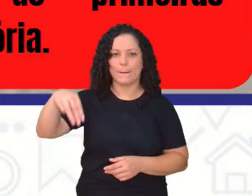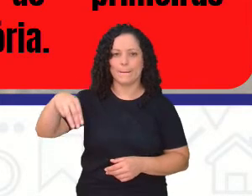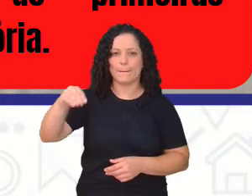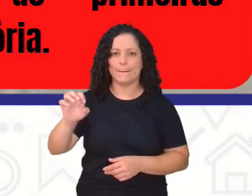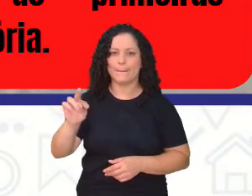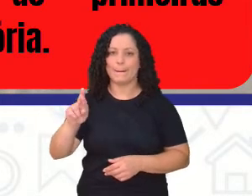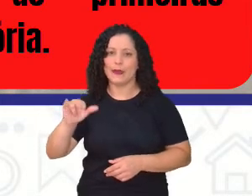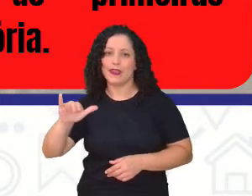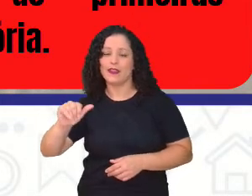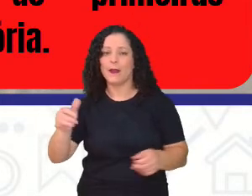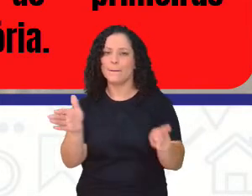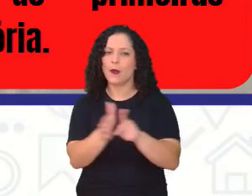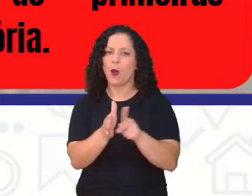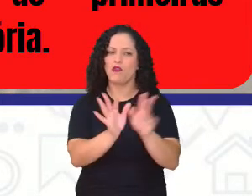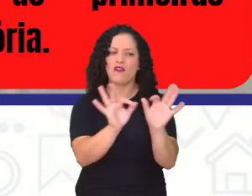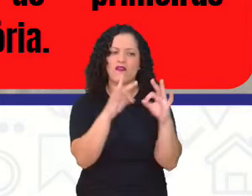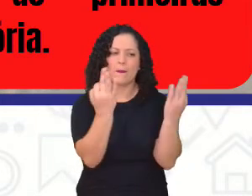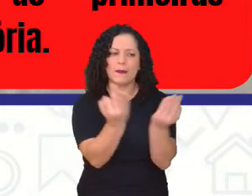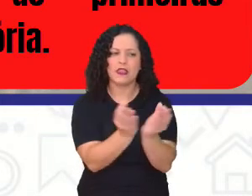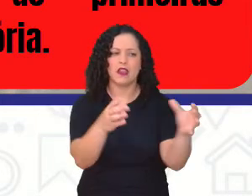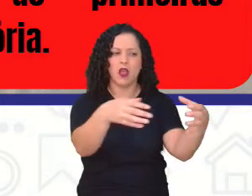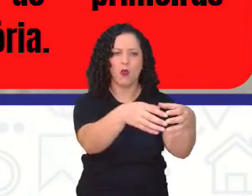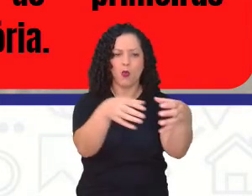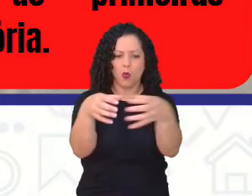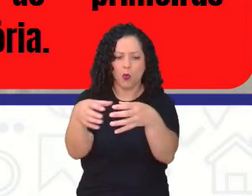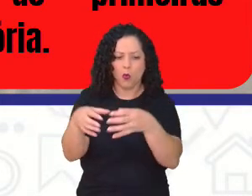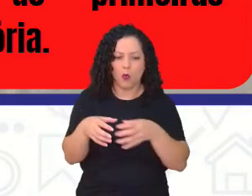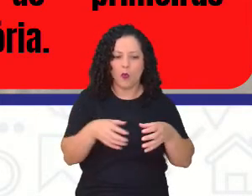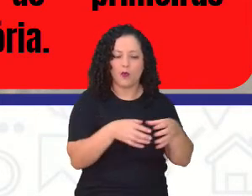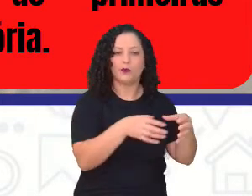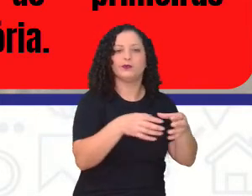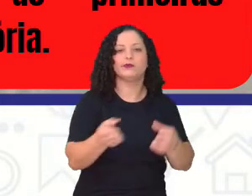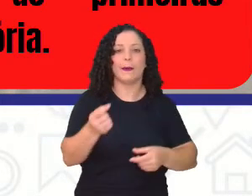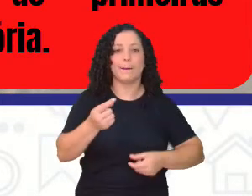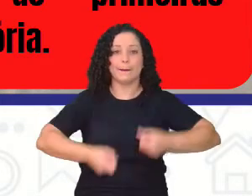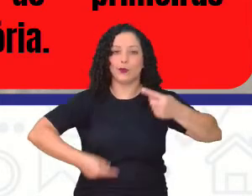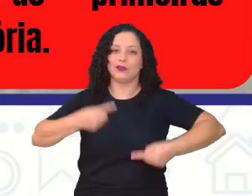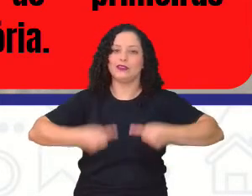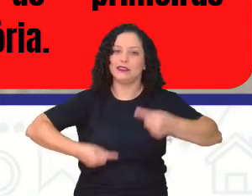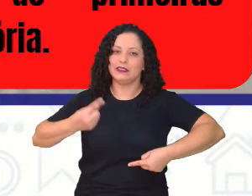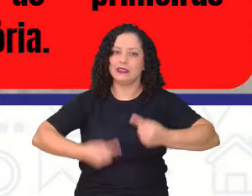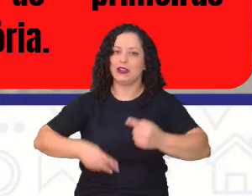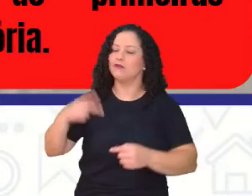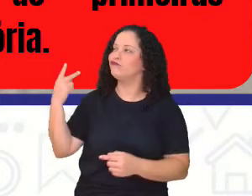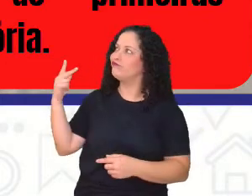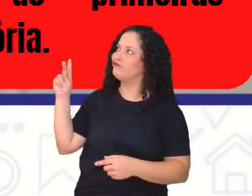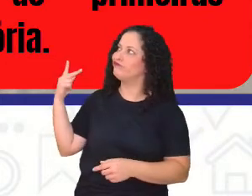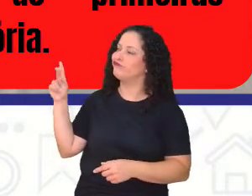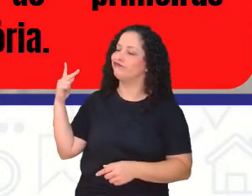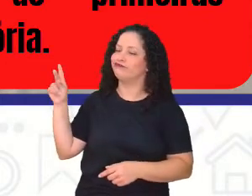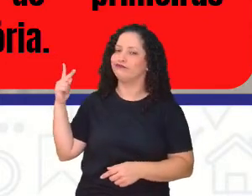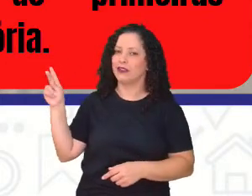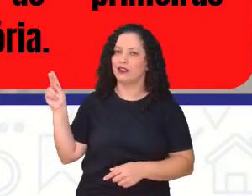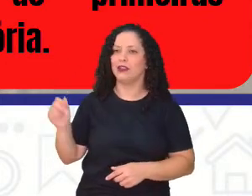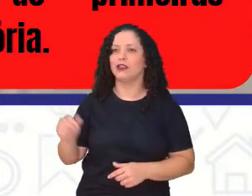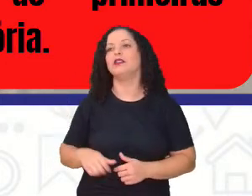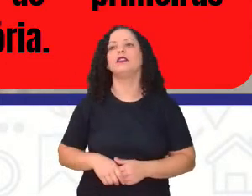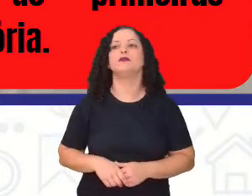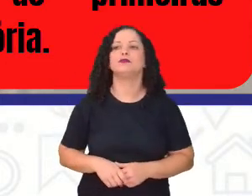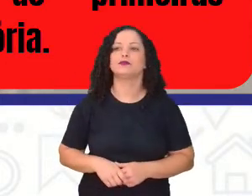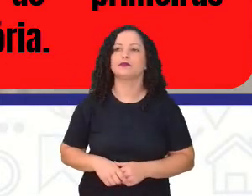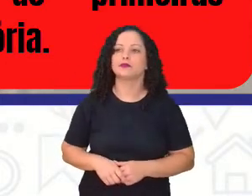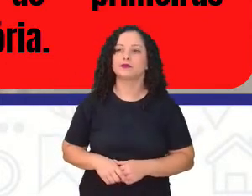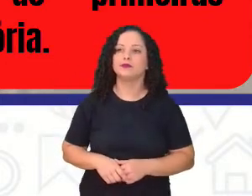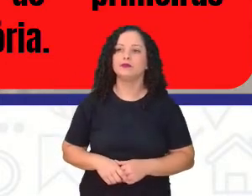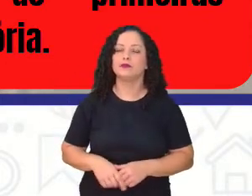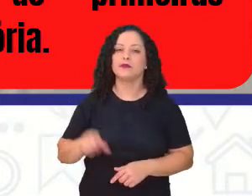né, familiares, né. O sistema político sumeriano ele era descentralizado e nesse sentido,